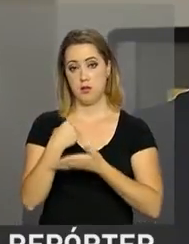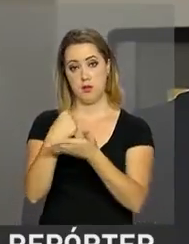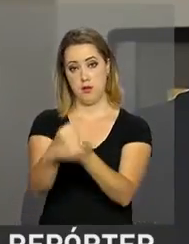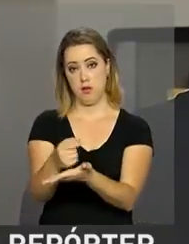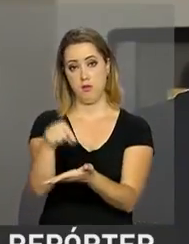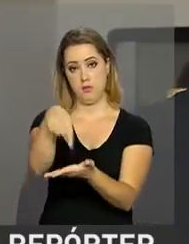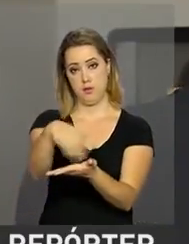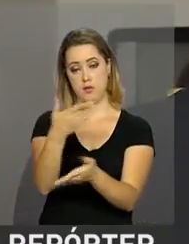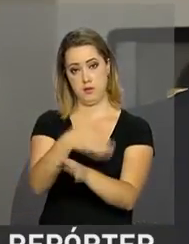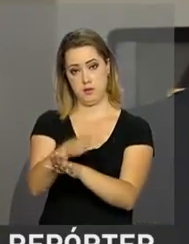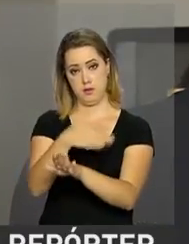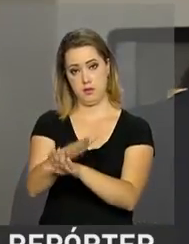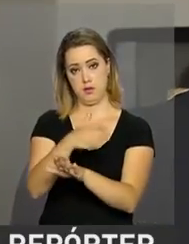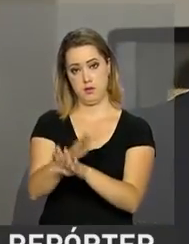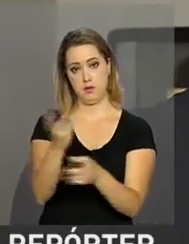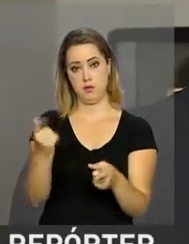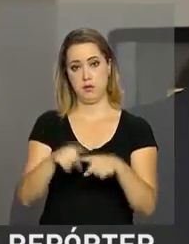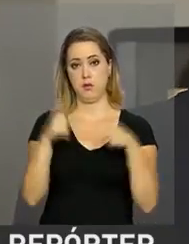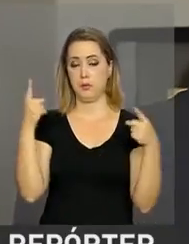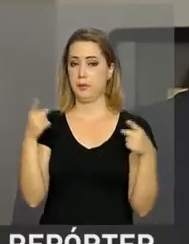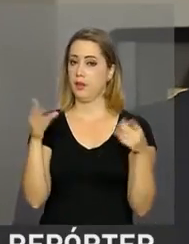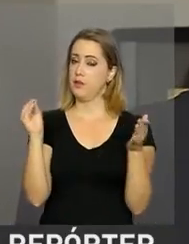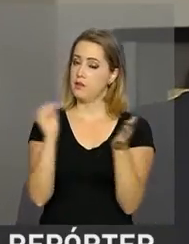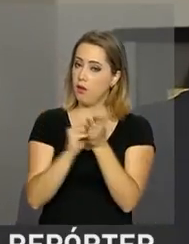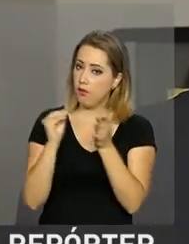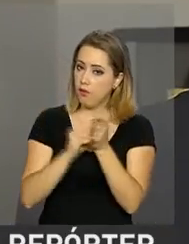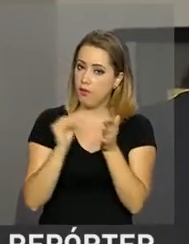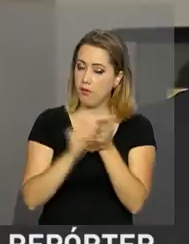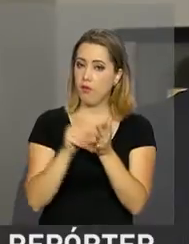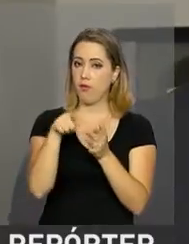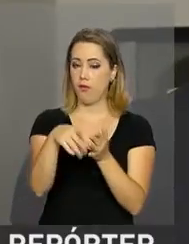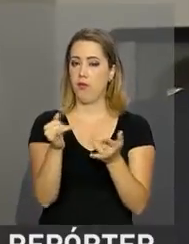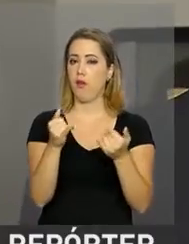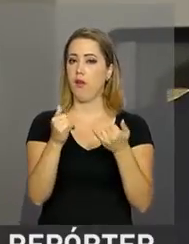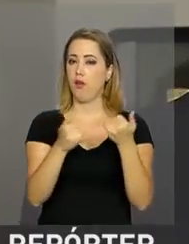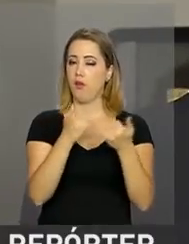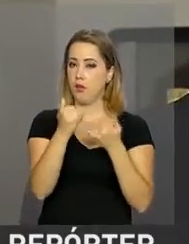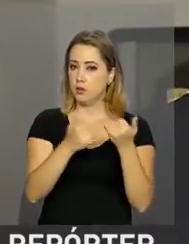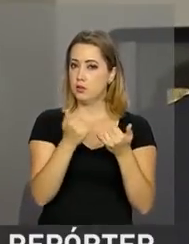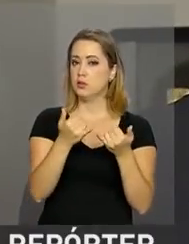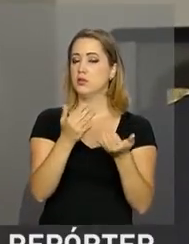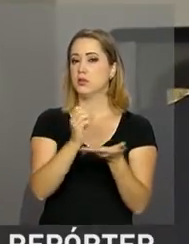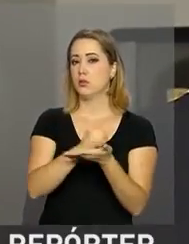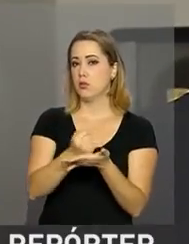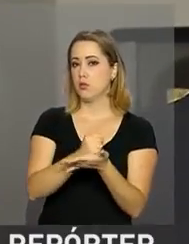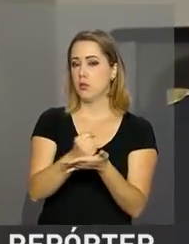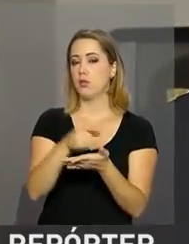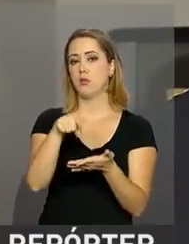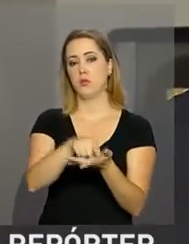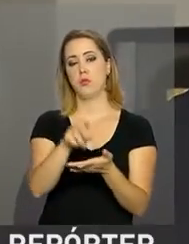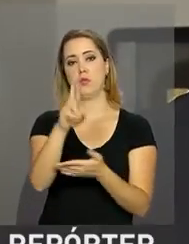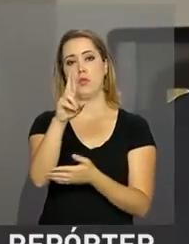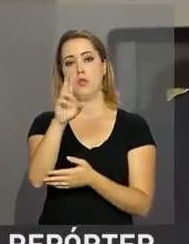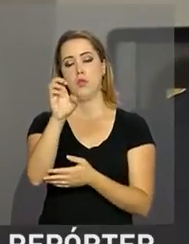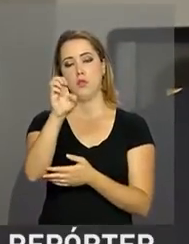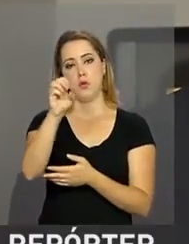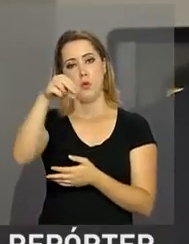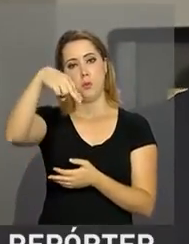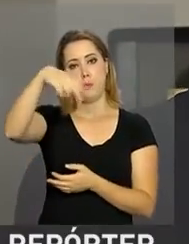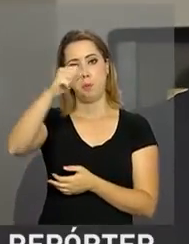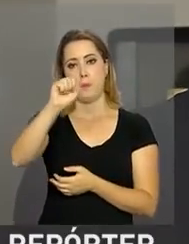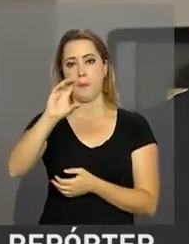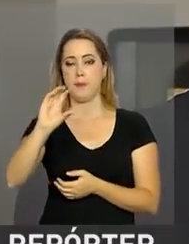esse treinamento sem incluir o simulador de direção veicular o sistema renach registro nacional de condutores